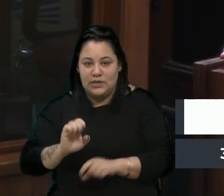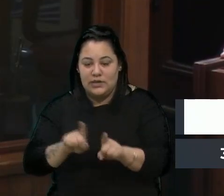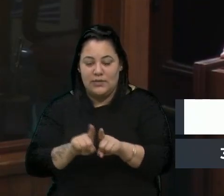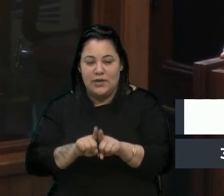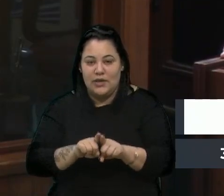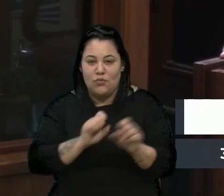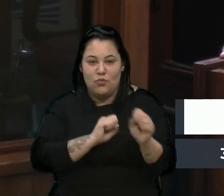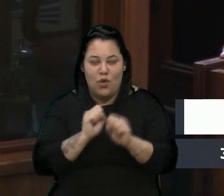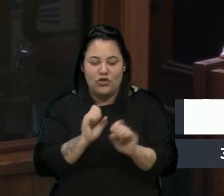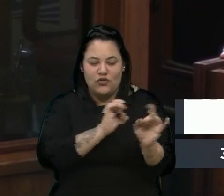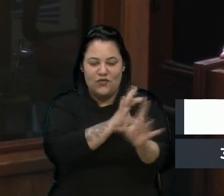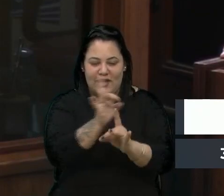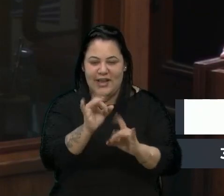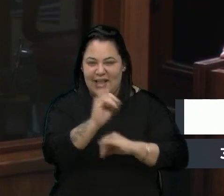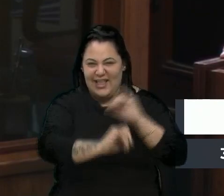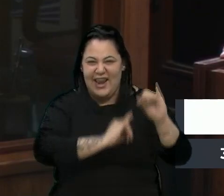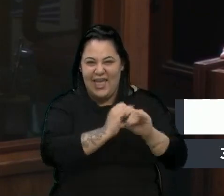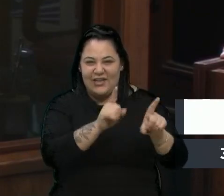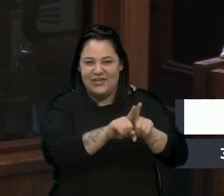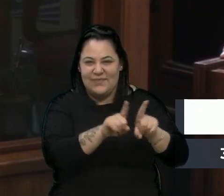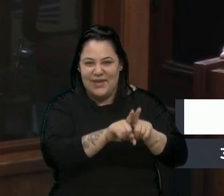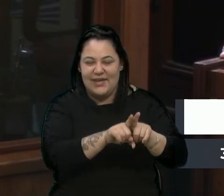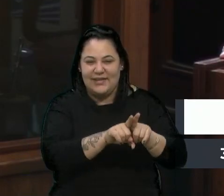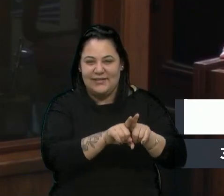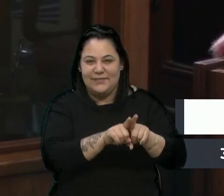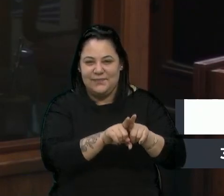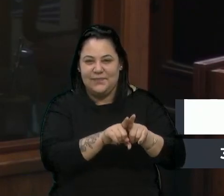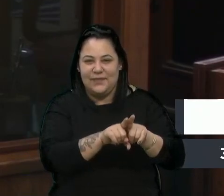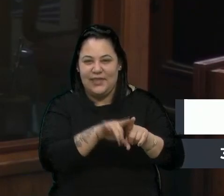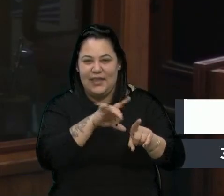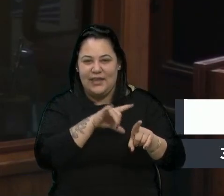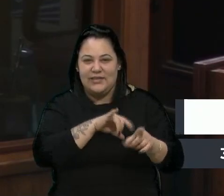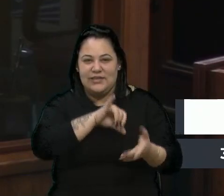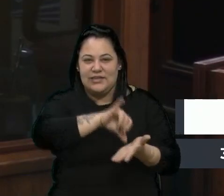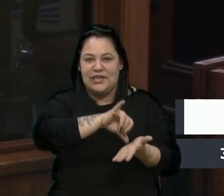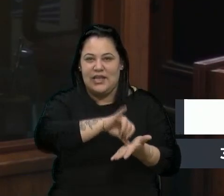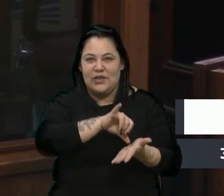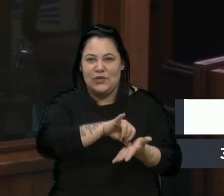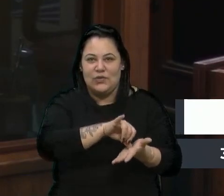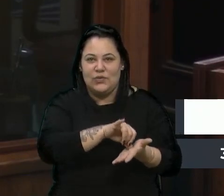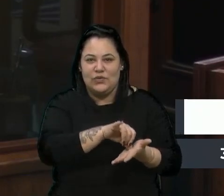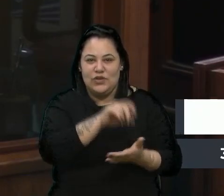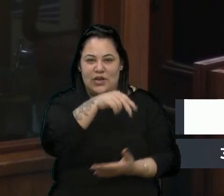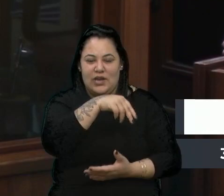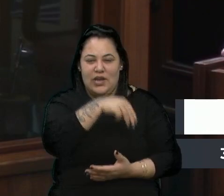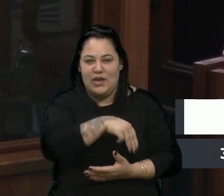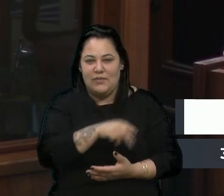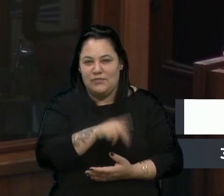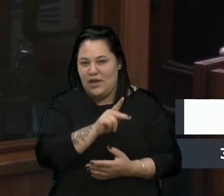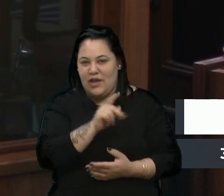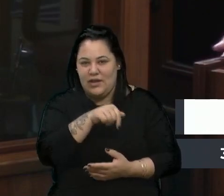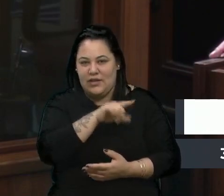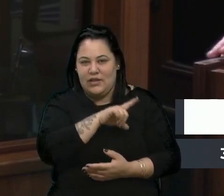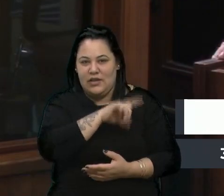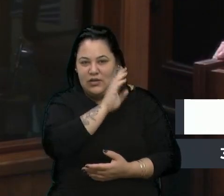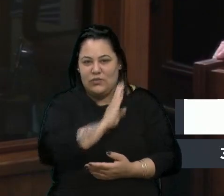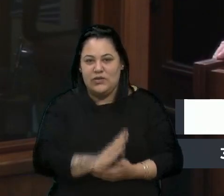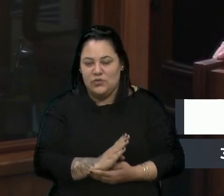Amazon, nos grandes centros de marketplace que existem no Brasil, além do